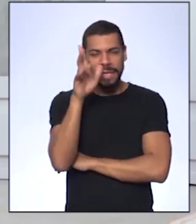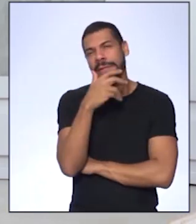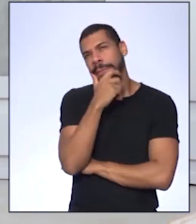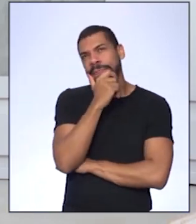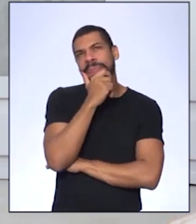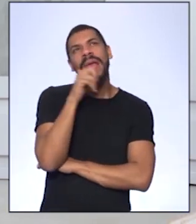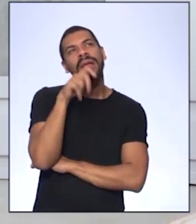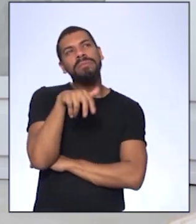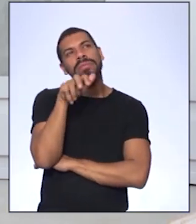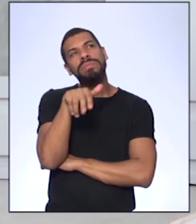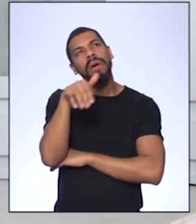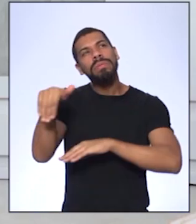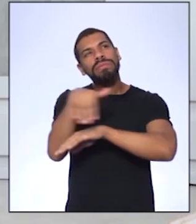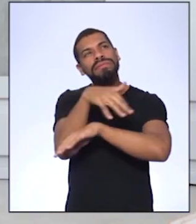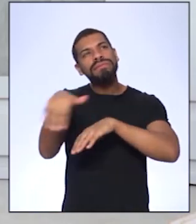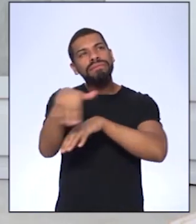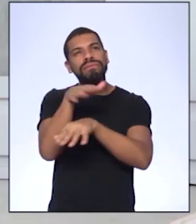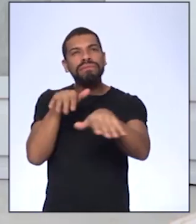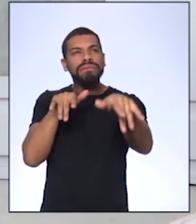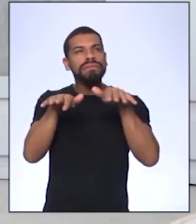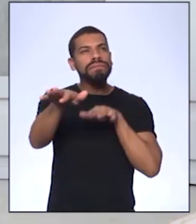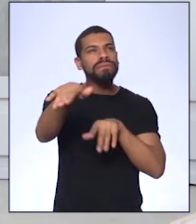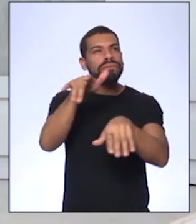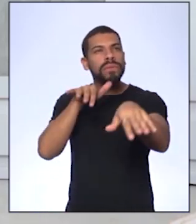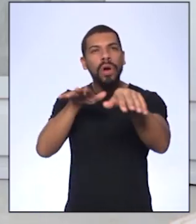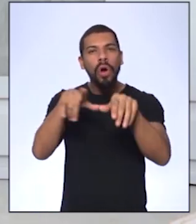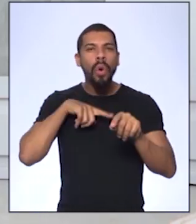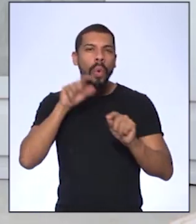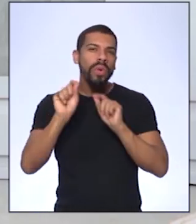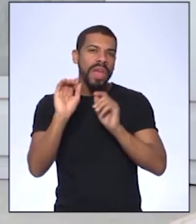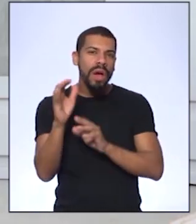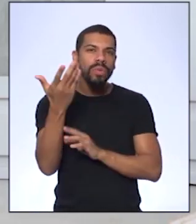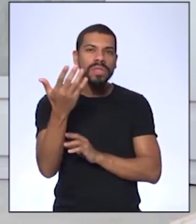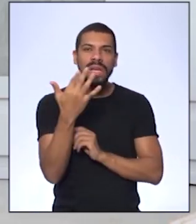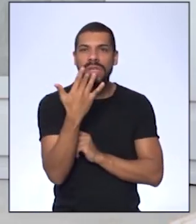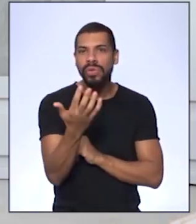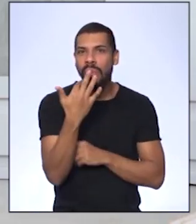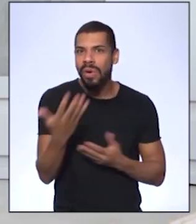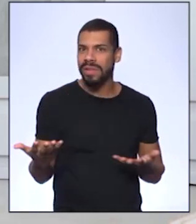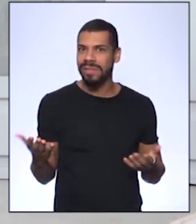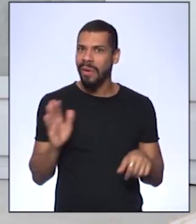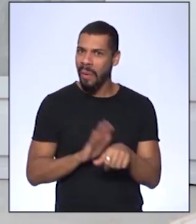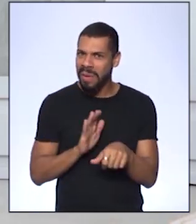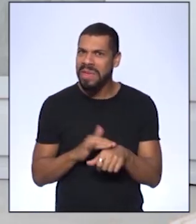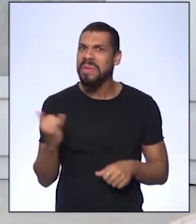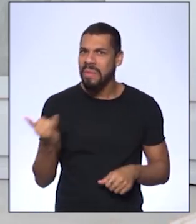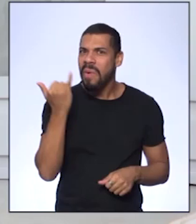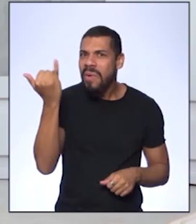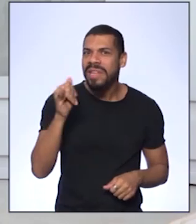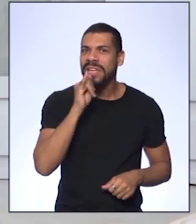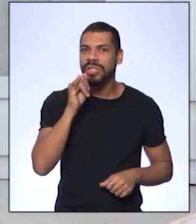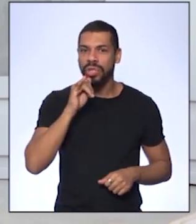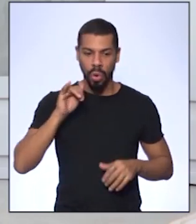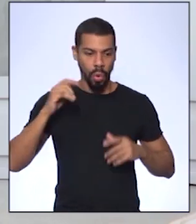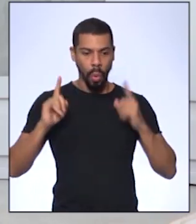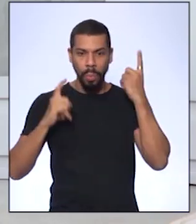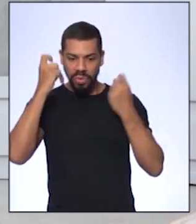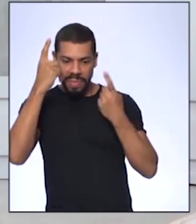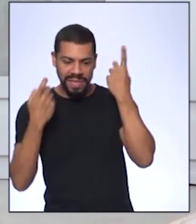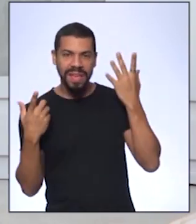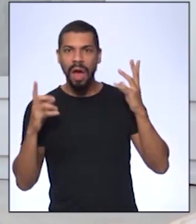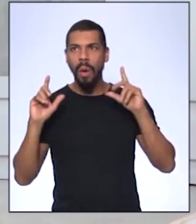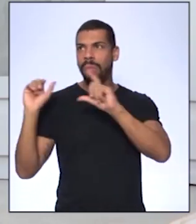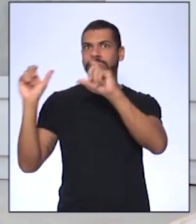trânsito. O que seria do trânsito se nós não levássemos em consideração as cores? percebe? Os gestos, os desenhos,